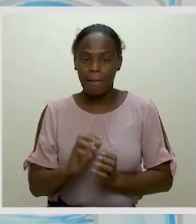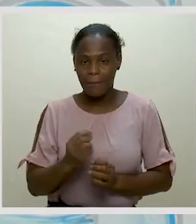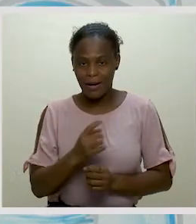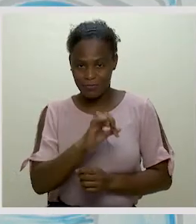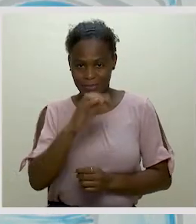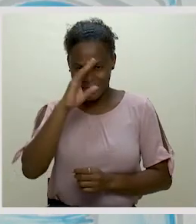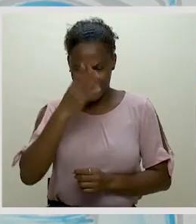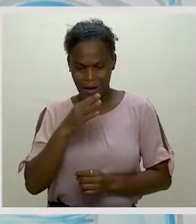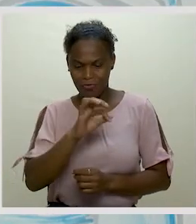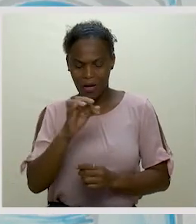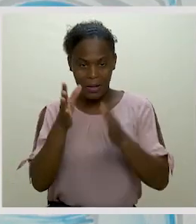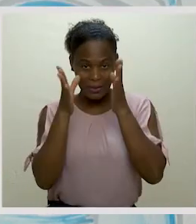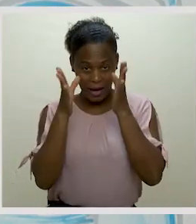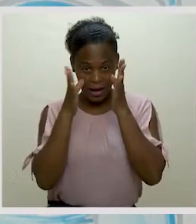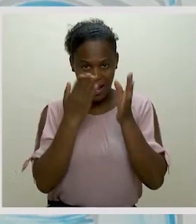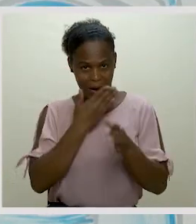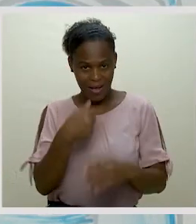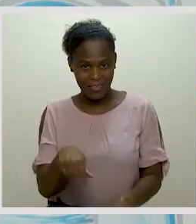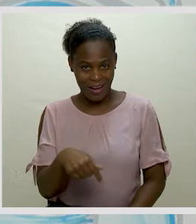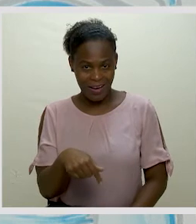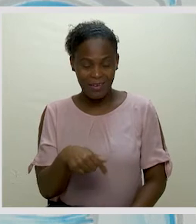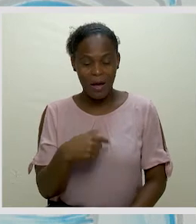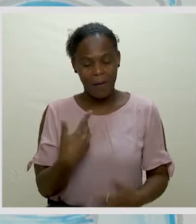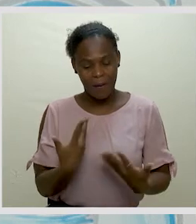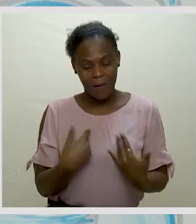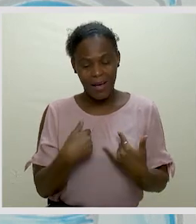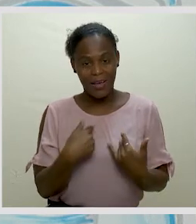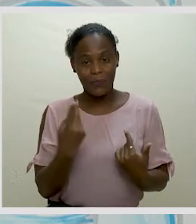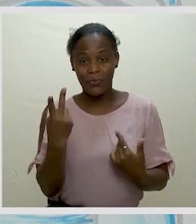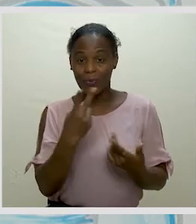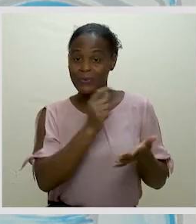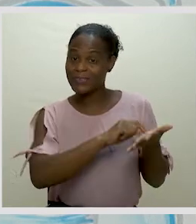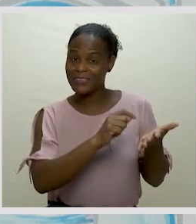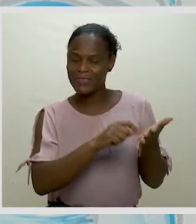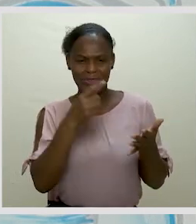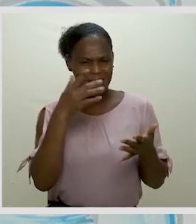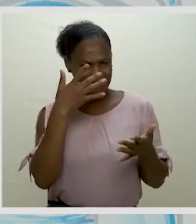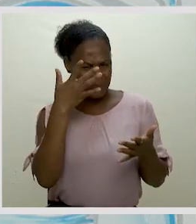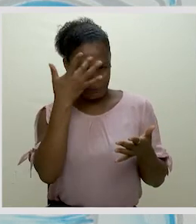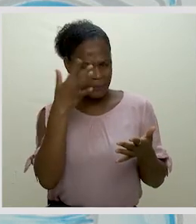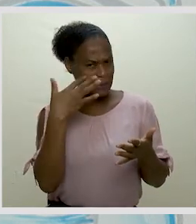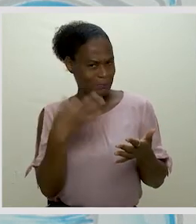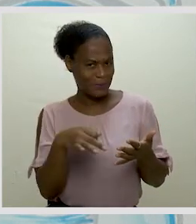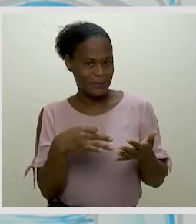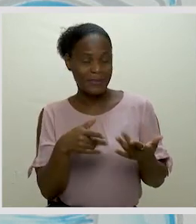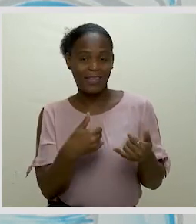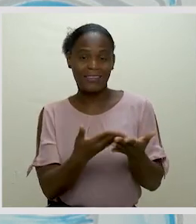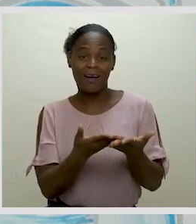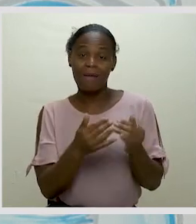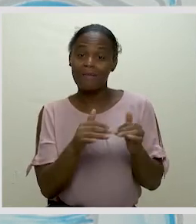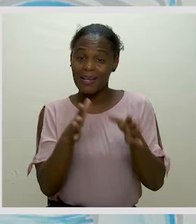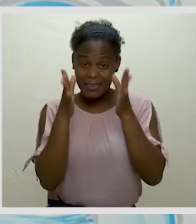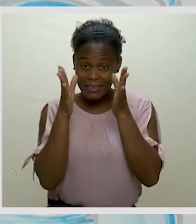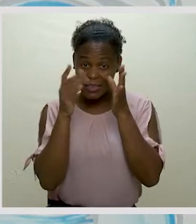Para saber se vocês estiveram atentos durante a aula, eu trouxe 2 exercícios que são simples, mas só quem esteve atento